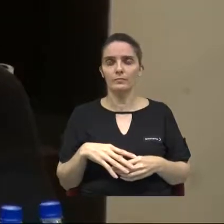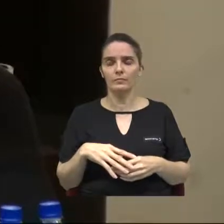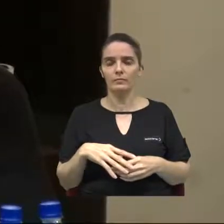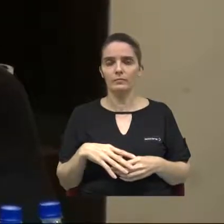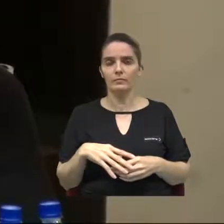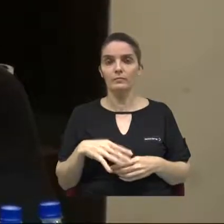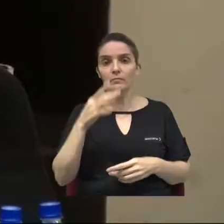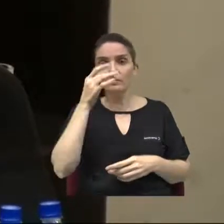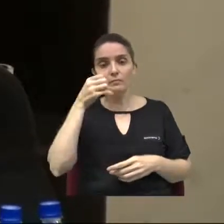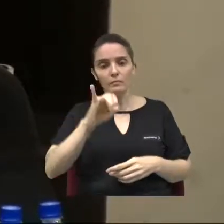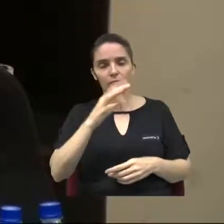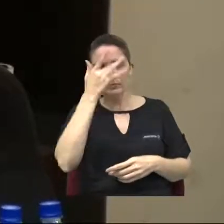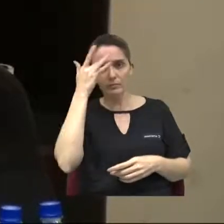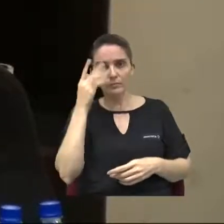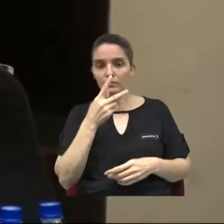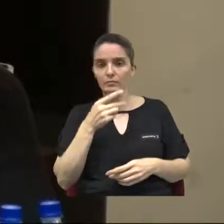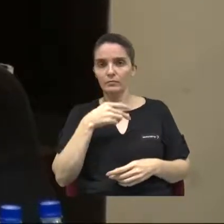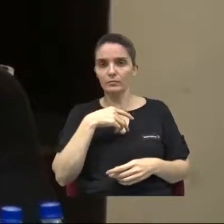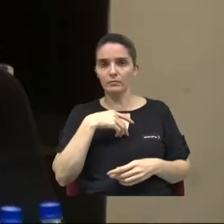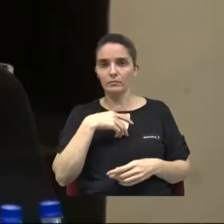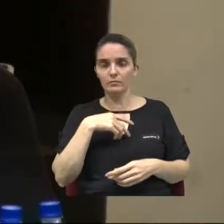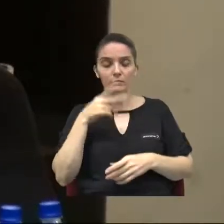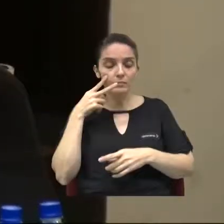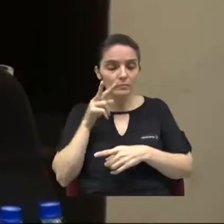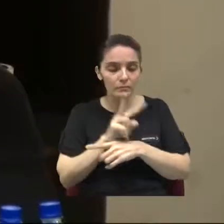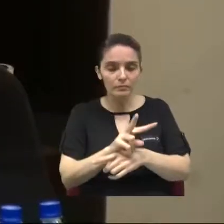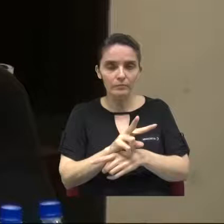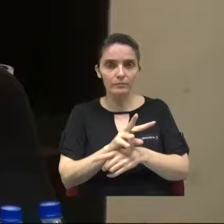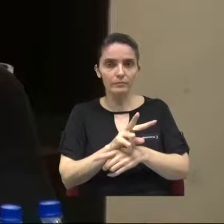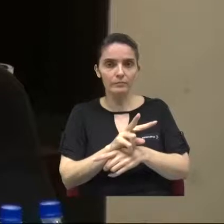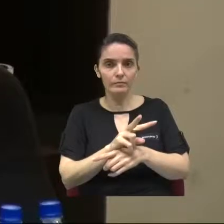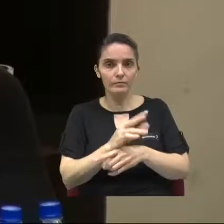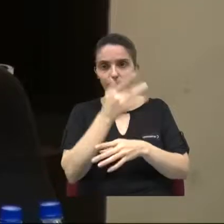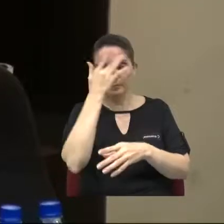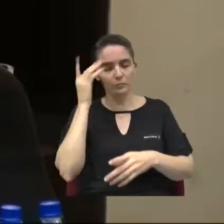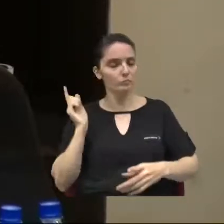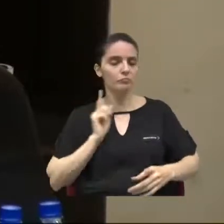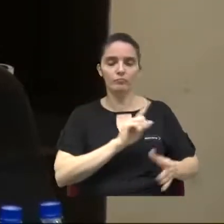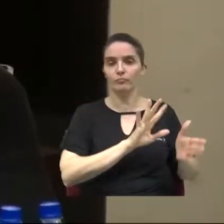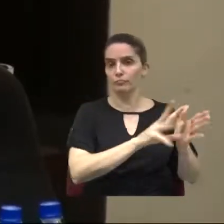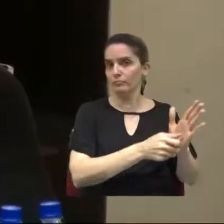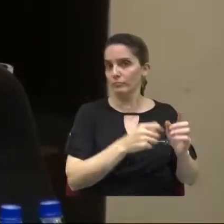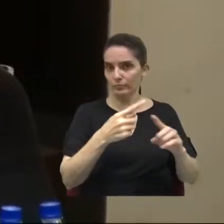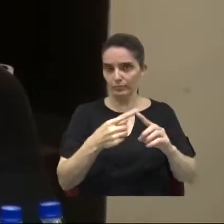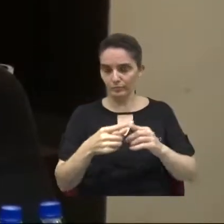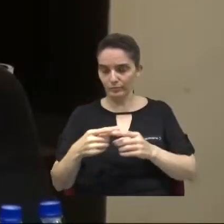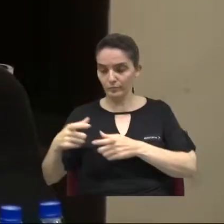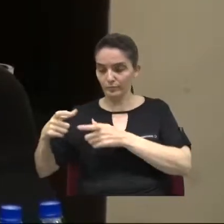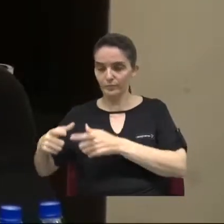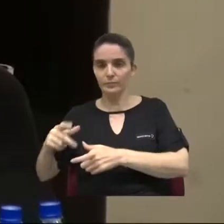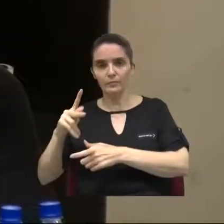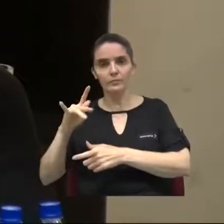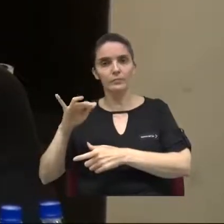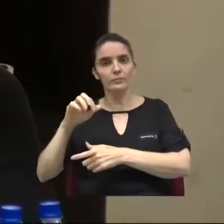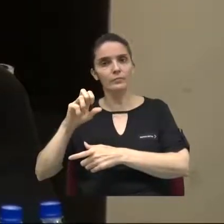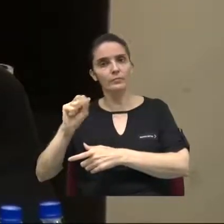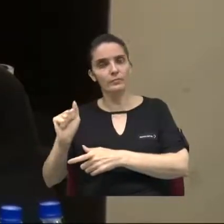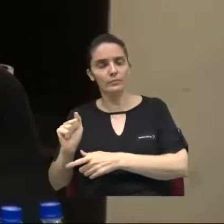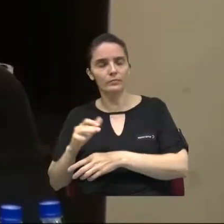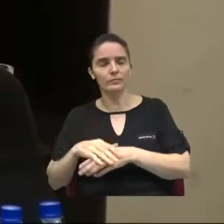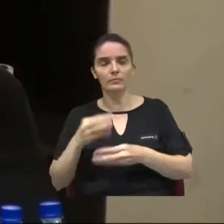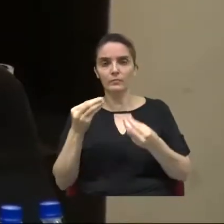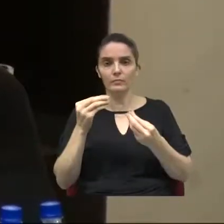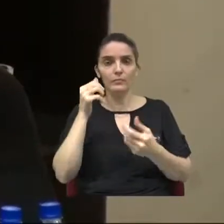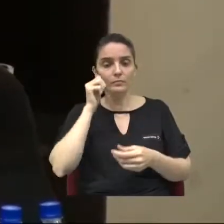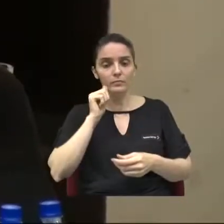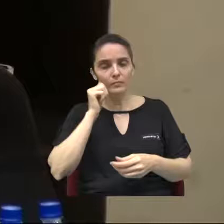inibindo esses furtos nesses centros comunitários. Como o da Vila Pisa, é um lugar muito frequentado por